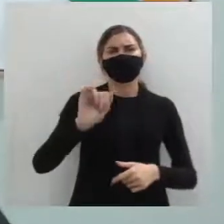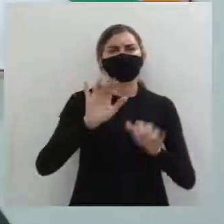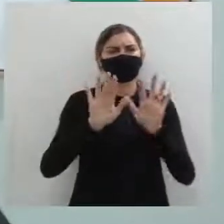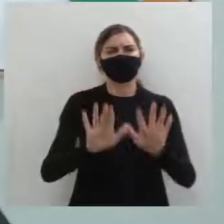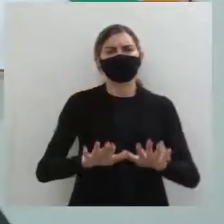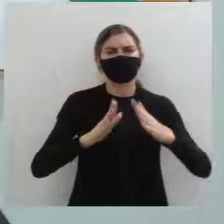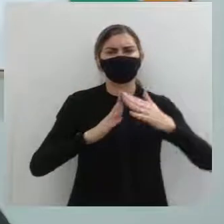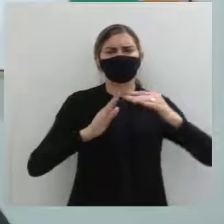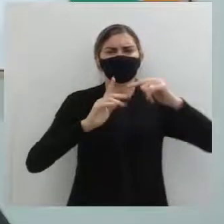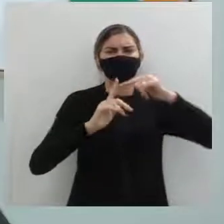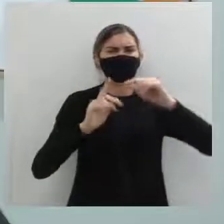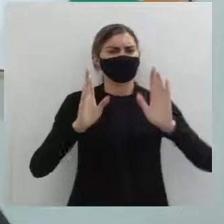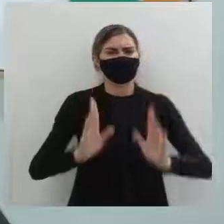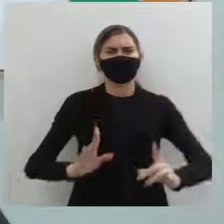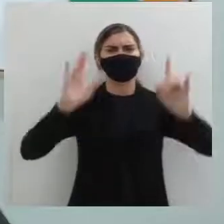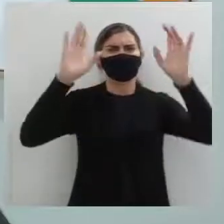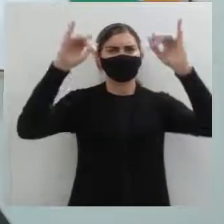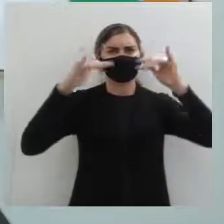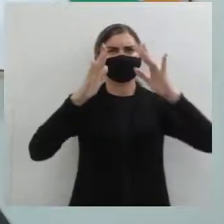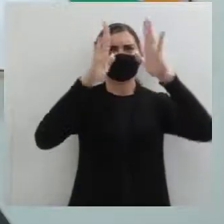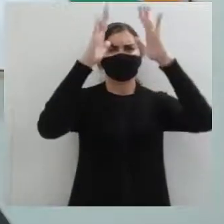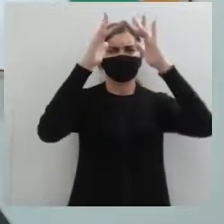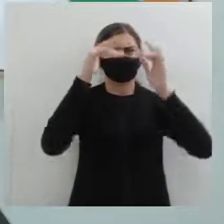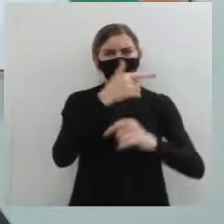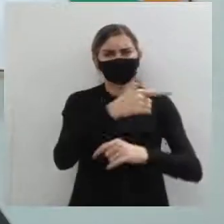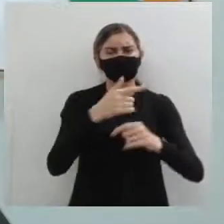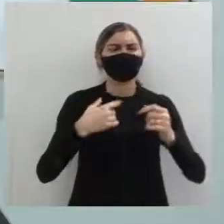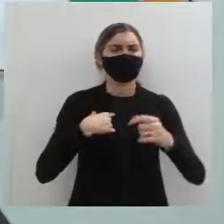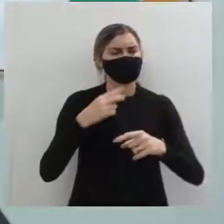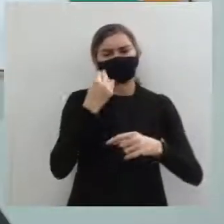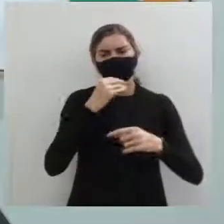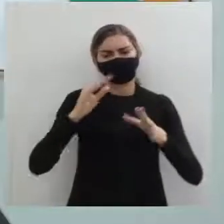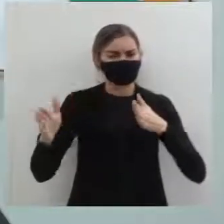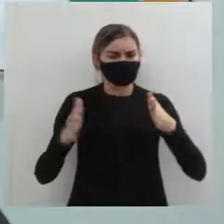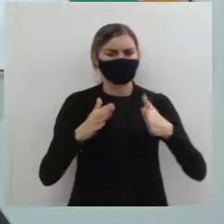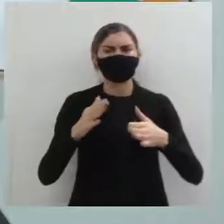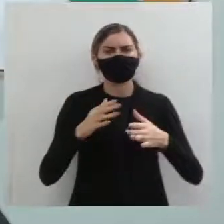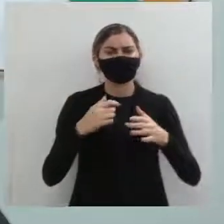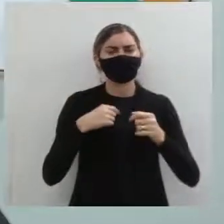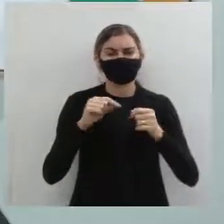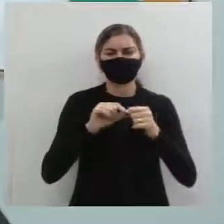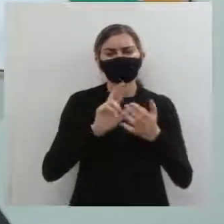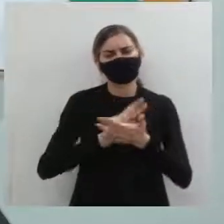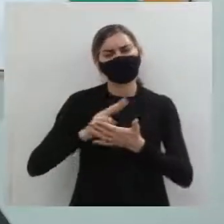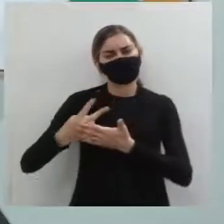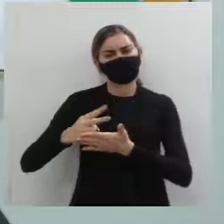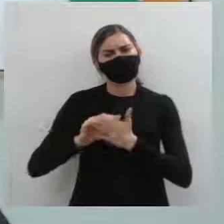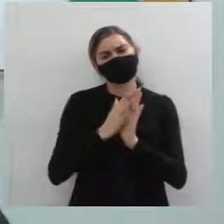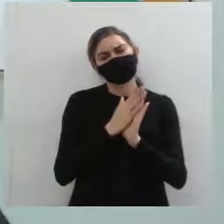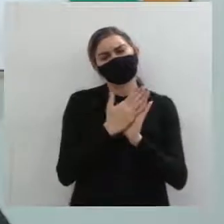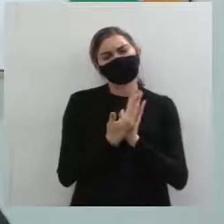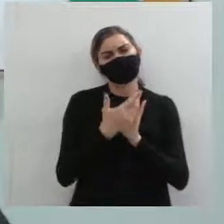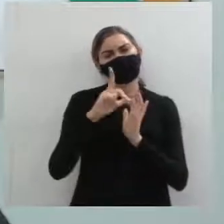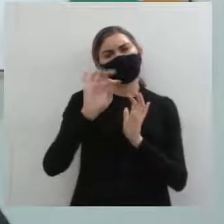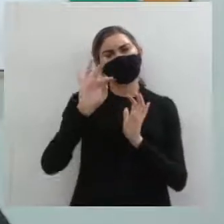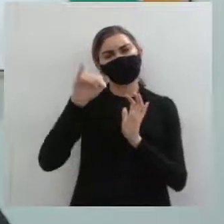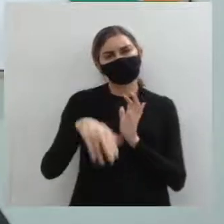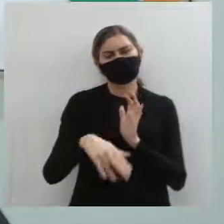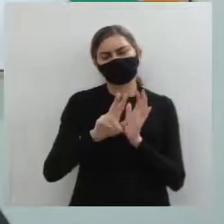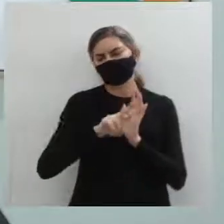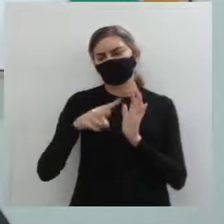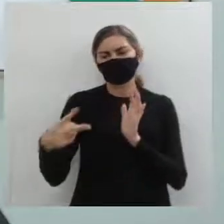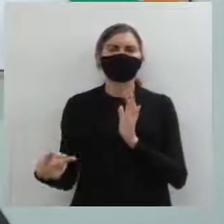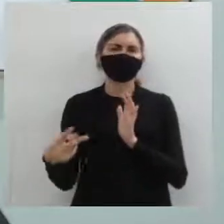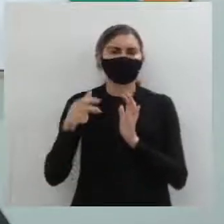seu castelo. Durante esse período de reclusão, foi que ele aproveitou para fazer a tradução da Bíblia do latim